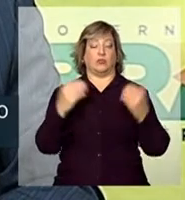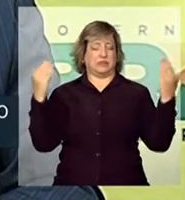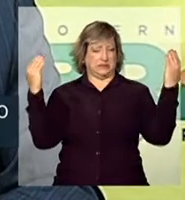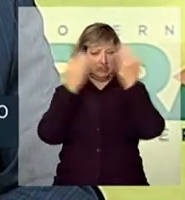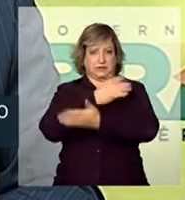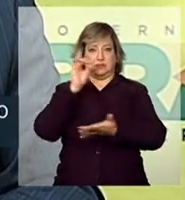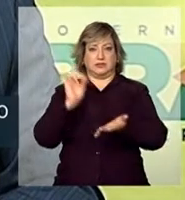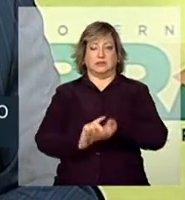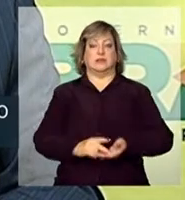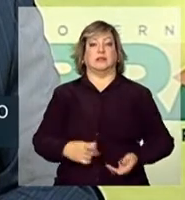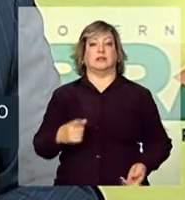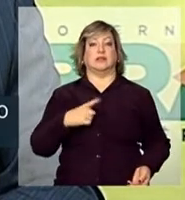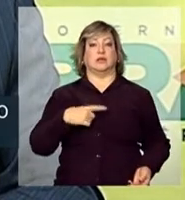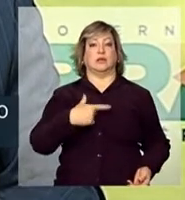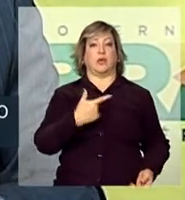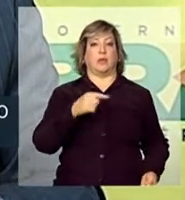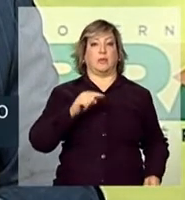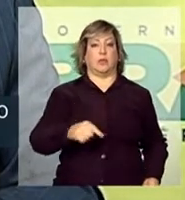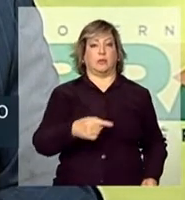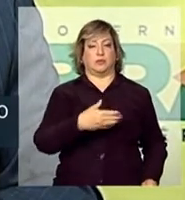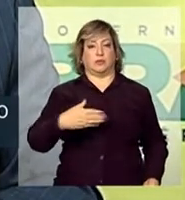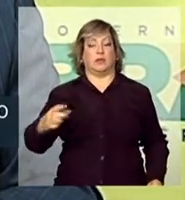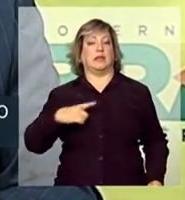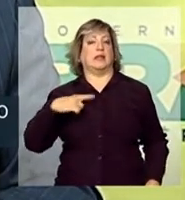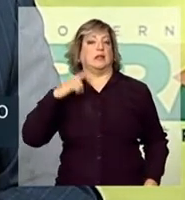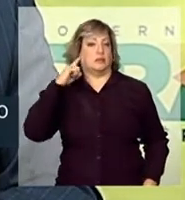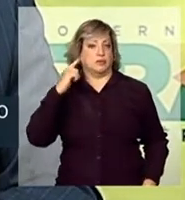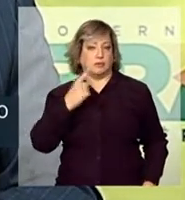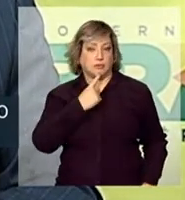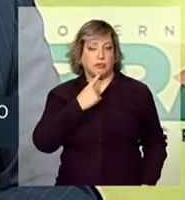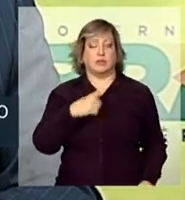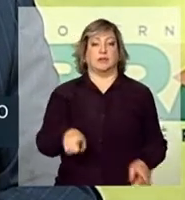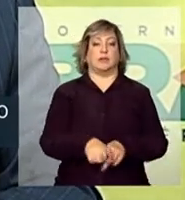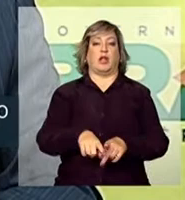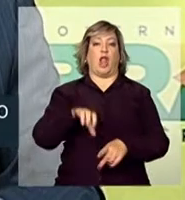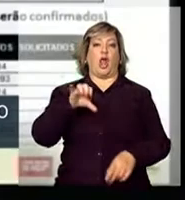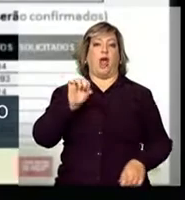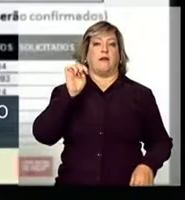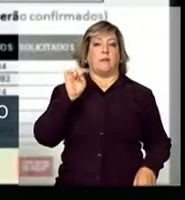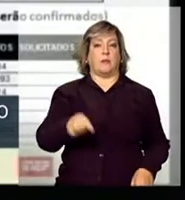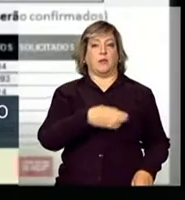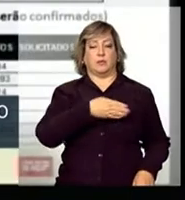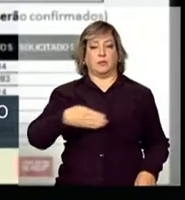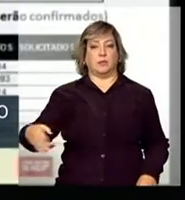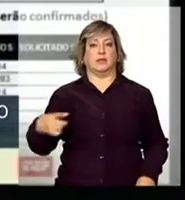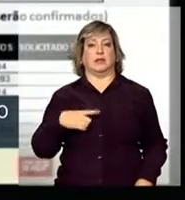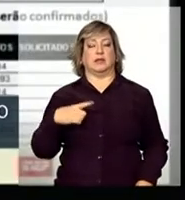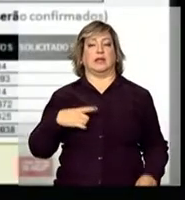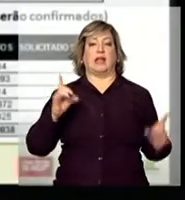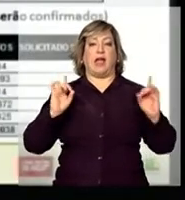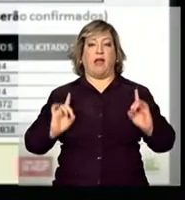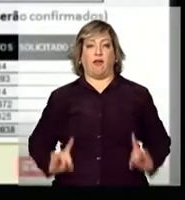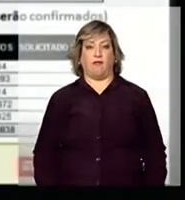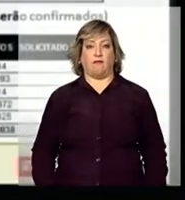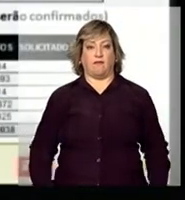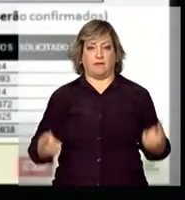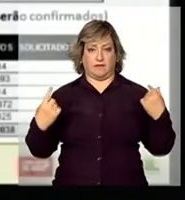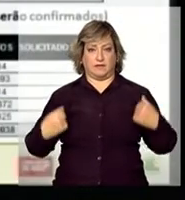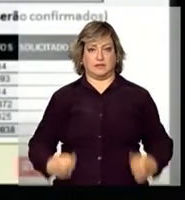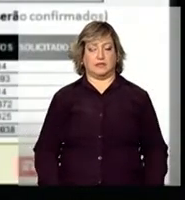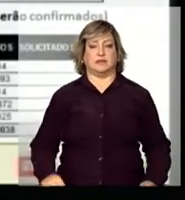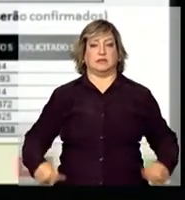cegueira 2.275 deficiência auditiva 9.809 deficiência física